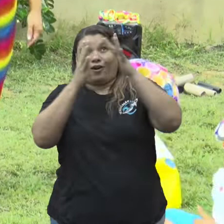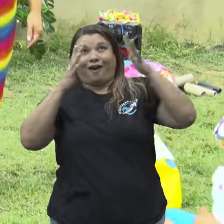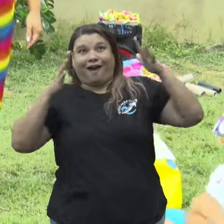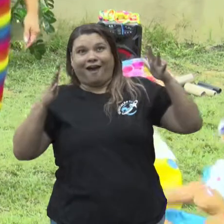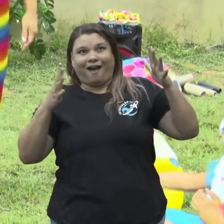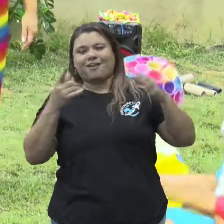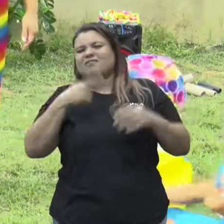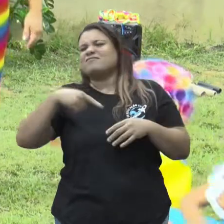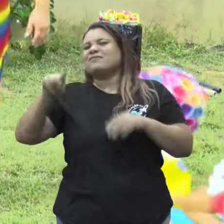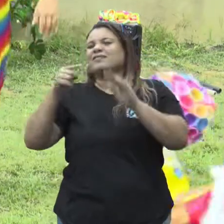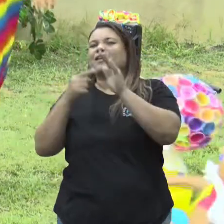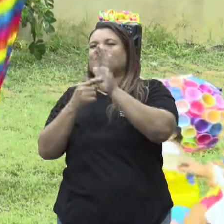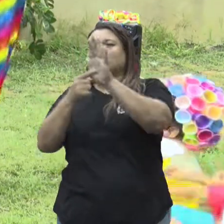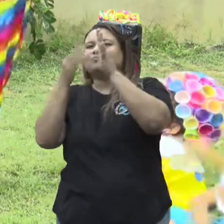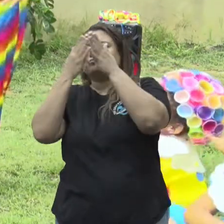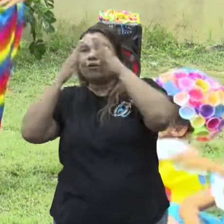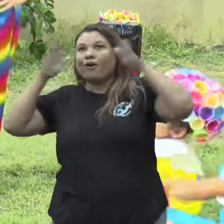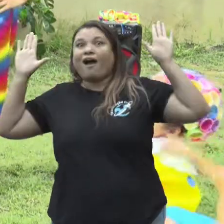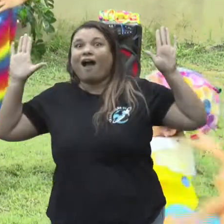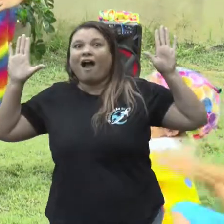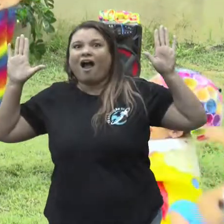show...